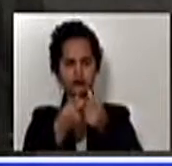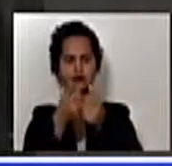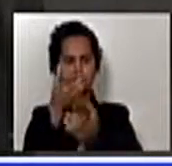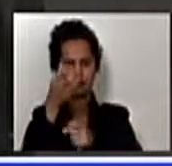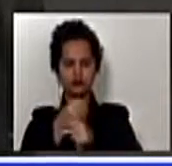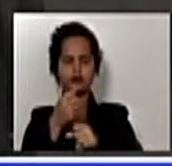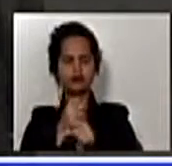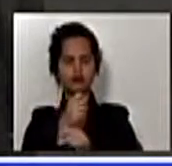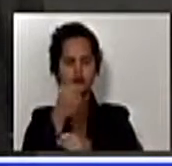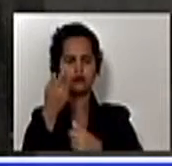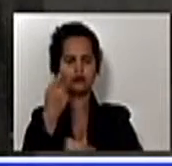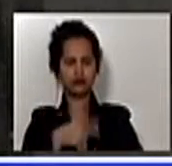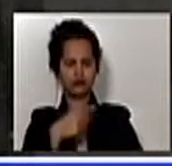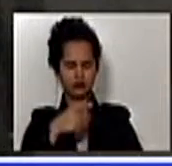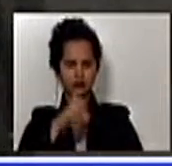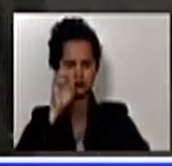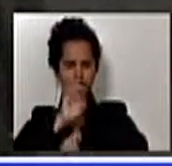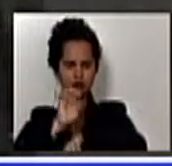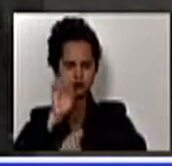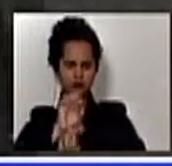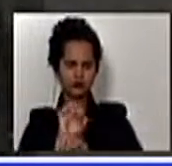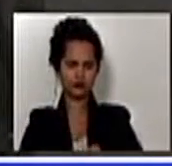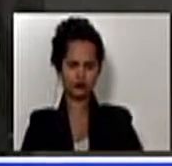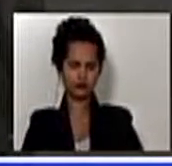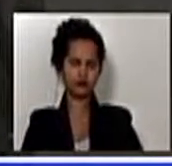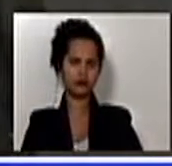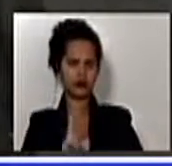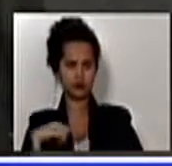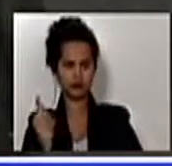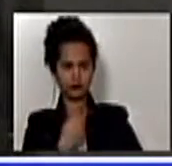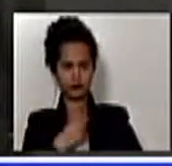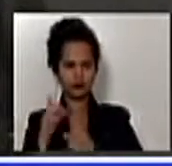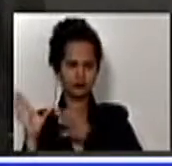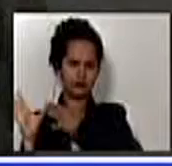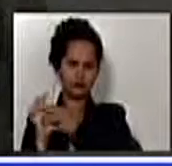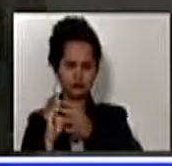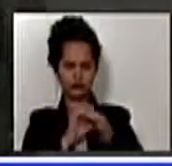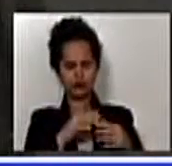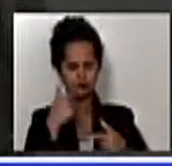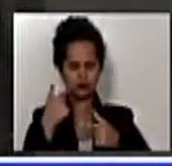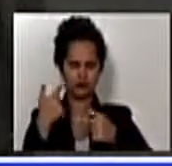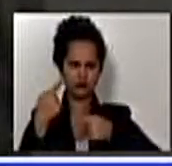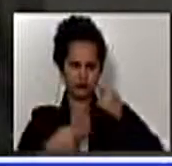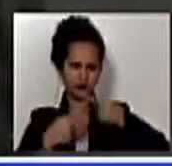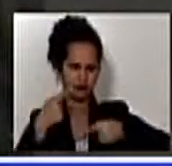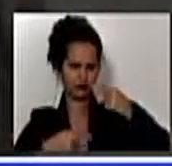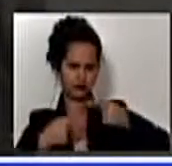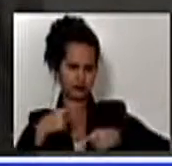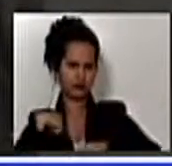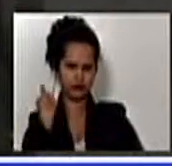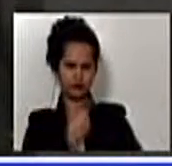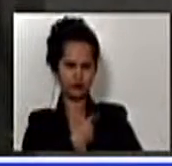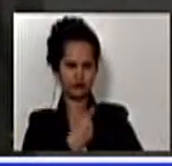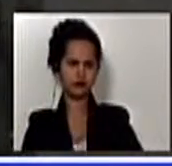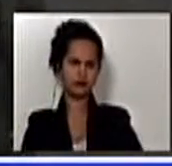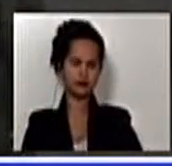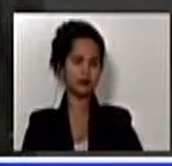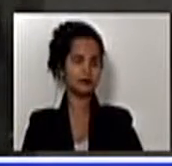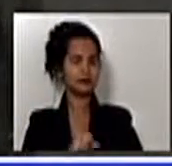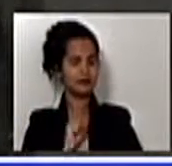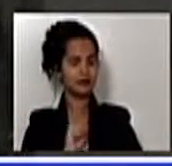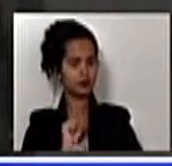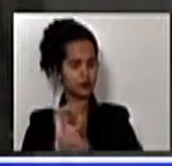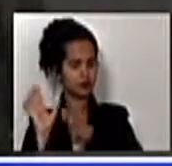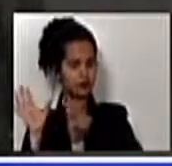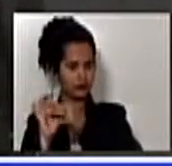protocolos em relação a isso, e aí inicia-se uma discussão que a gente espera que seja resolvida num